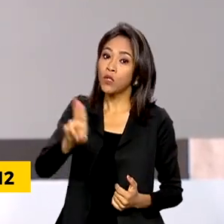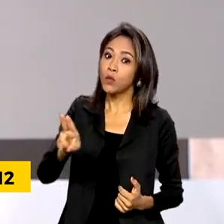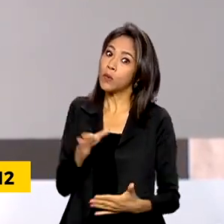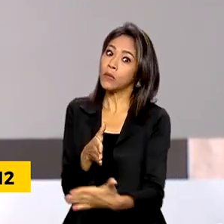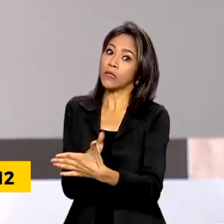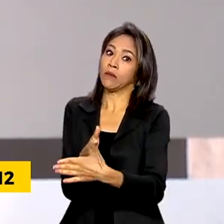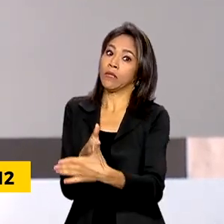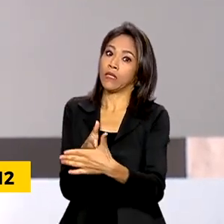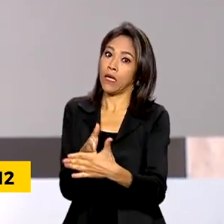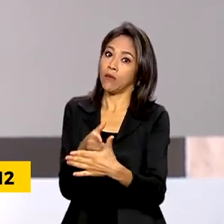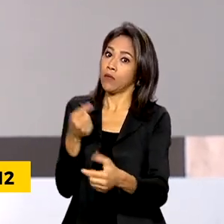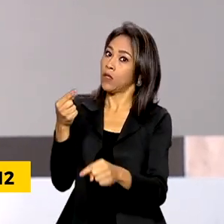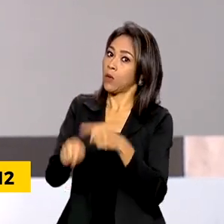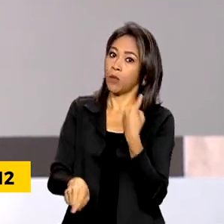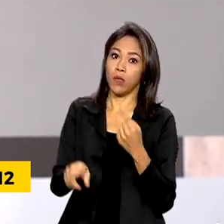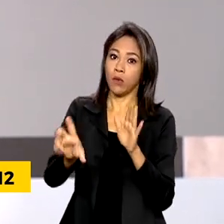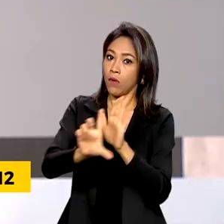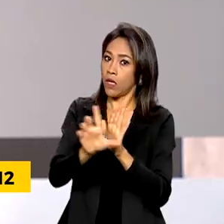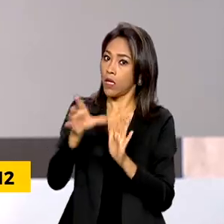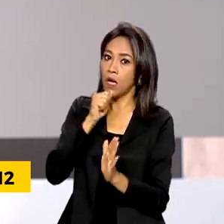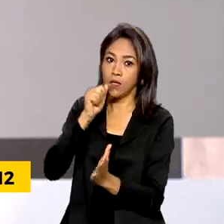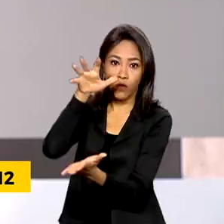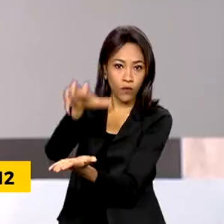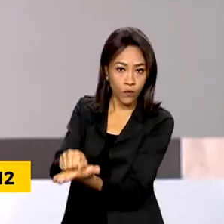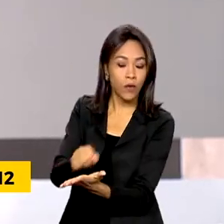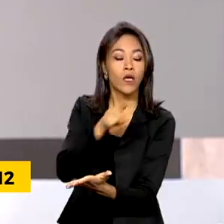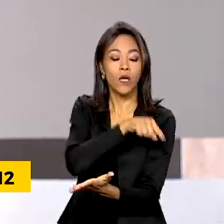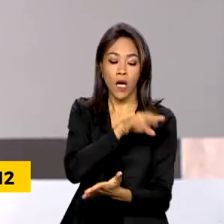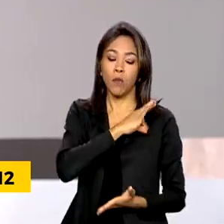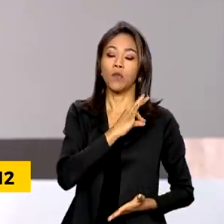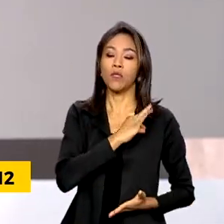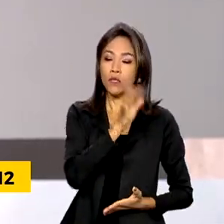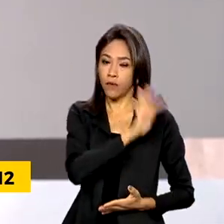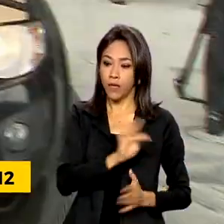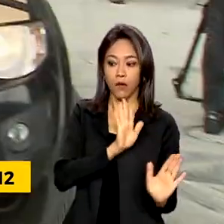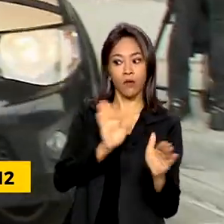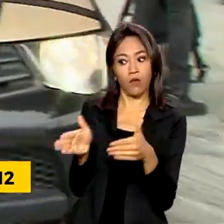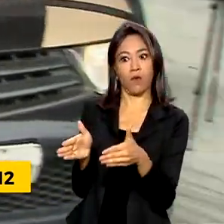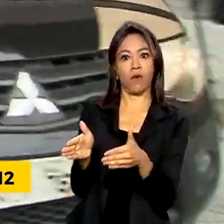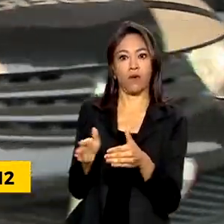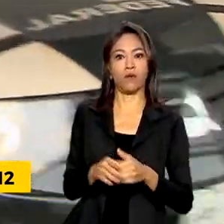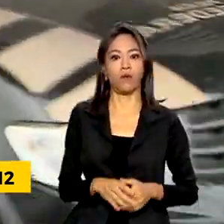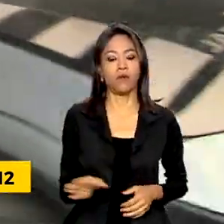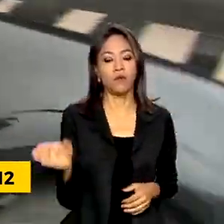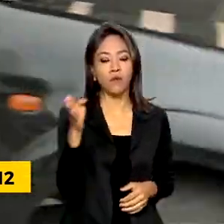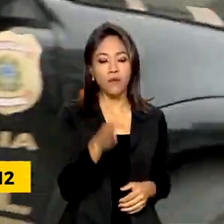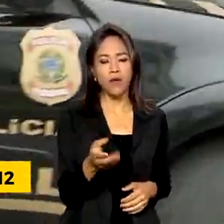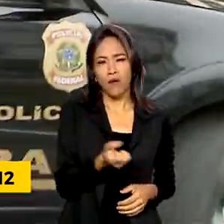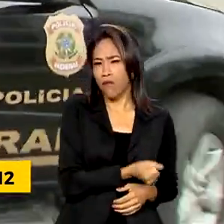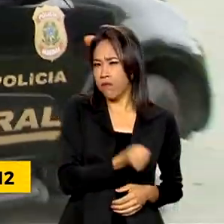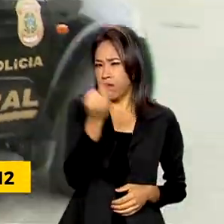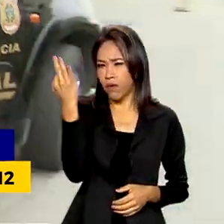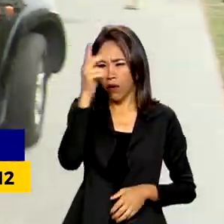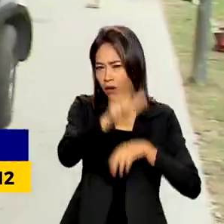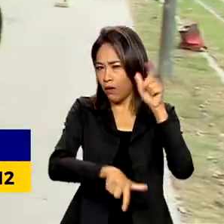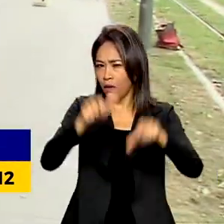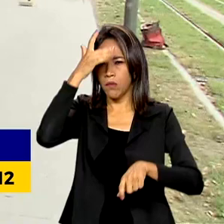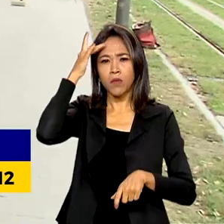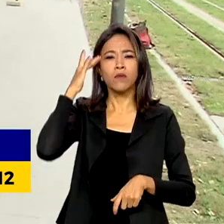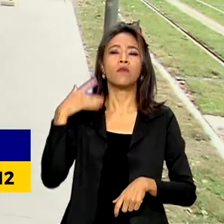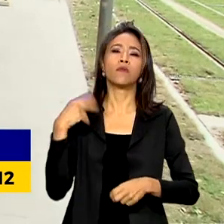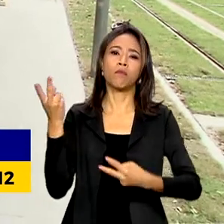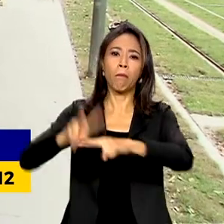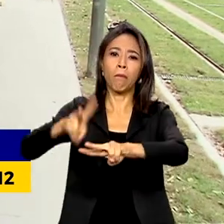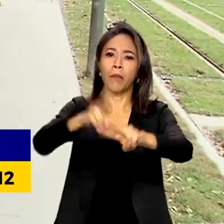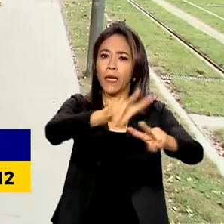ilegal que não foram recadastrados estão na mira da polícia federal dezenas de pessoas foram presas no primeiro